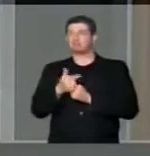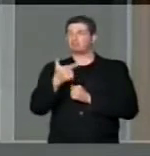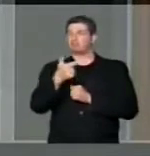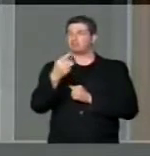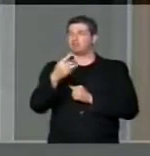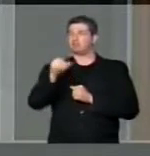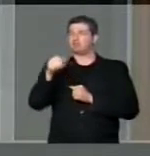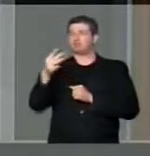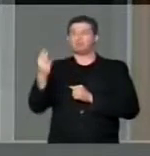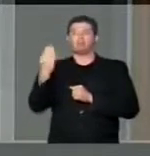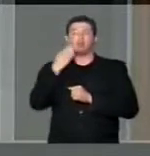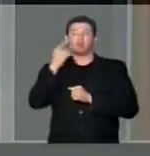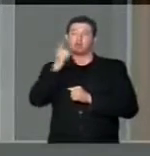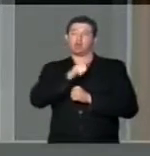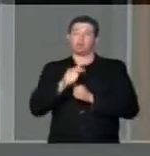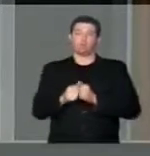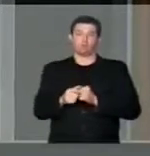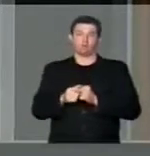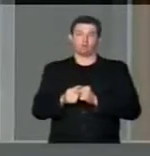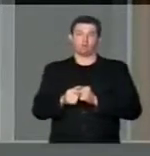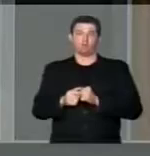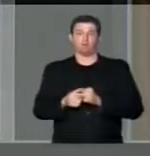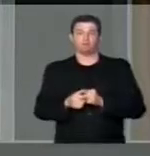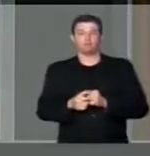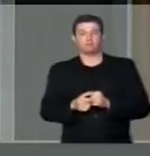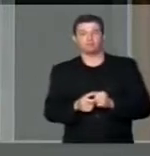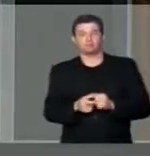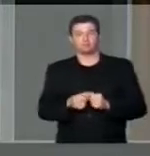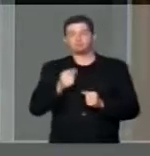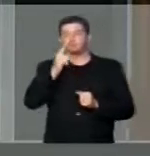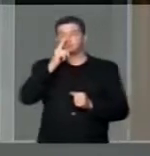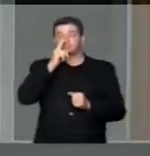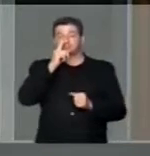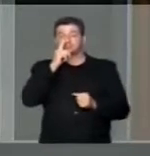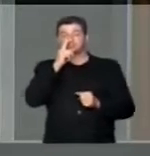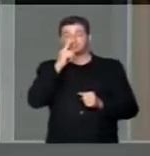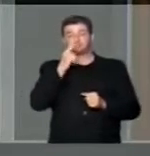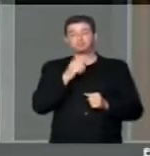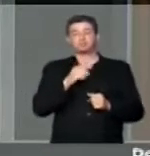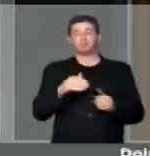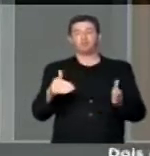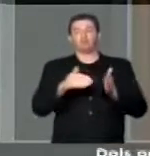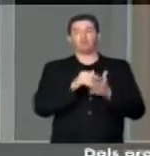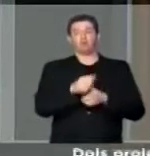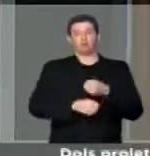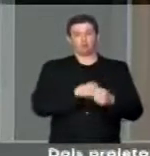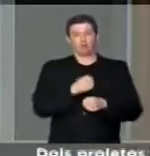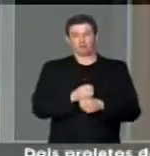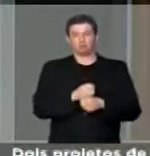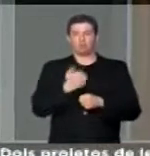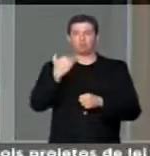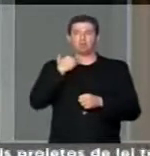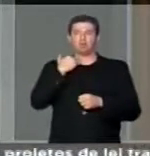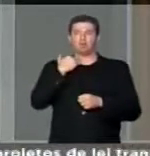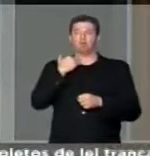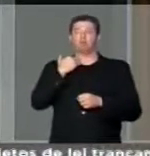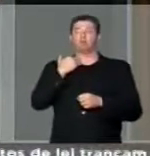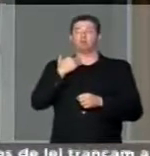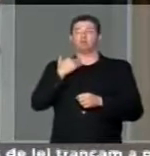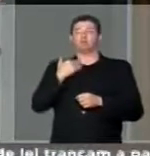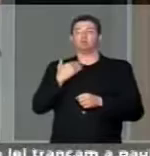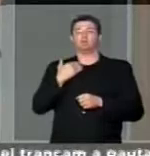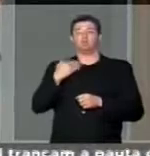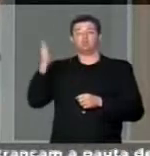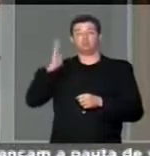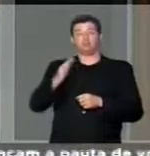23,35 bilhões. No terceiro trimestre, os bancos brasileiros, só no terceiro trimestre, lucraram 27,5